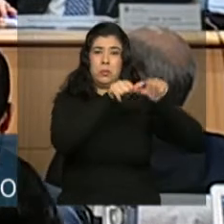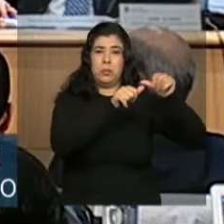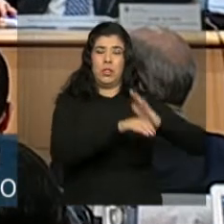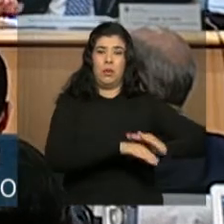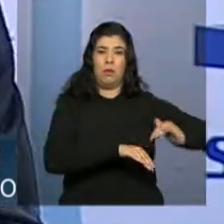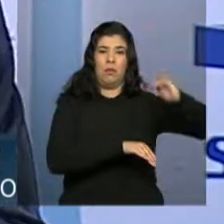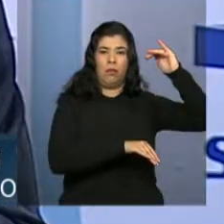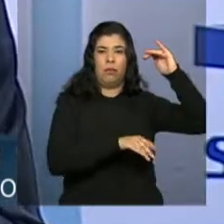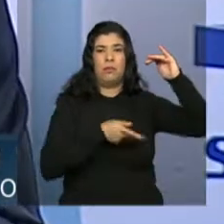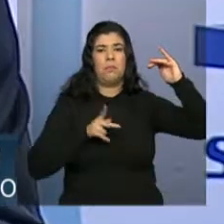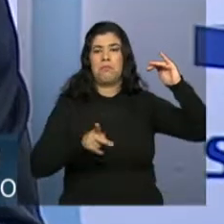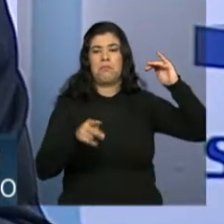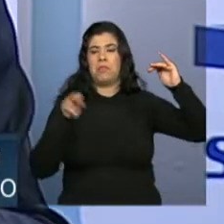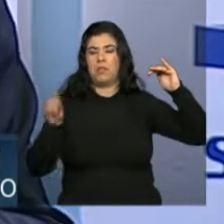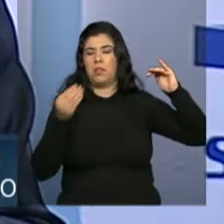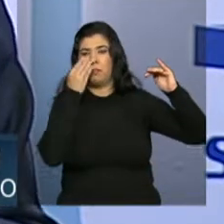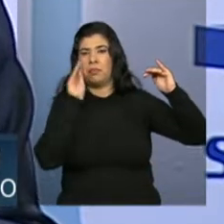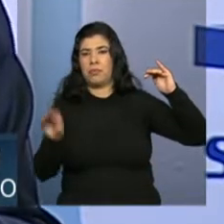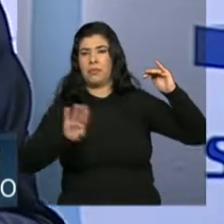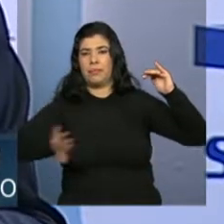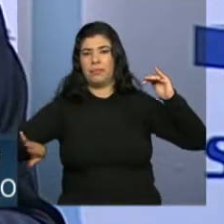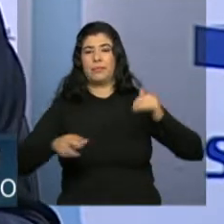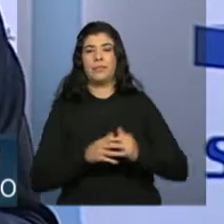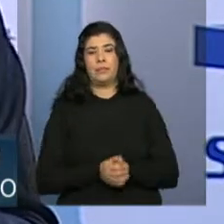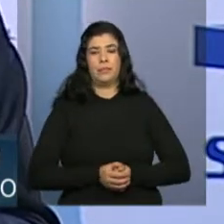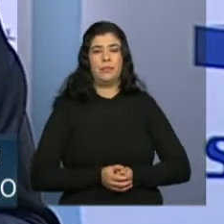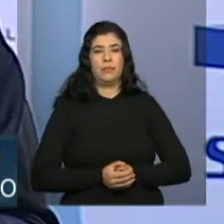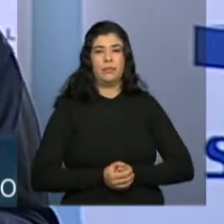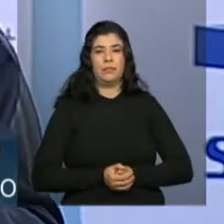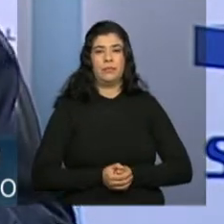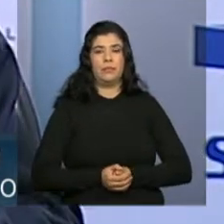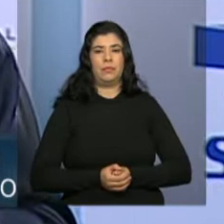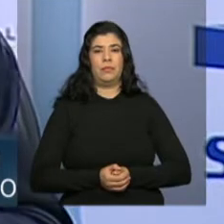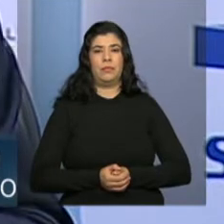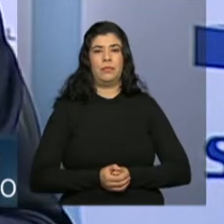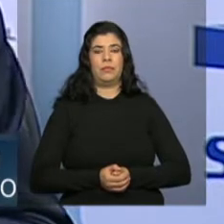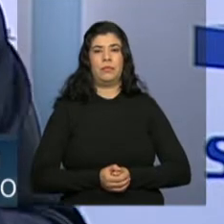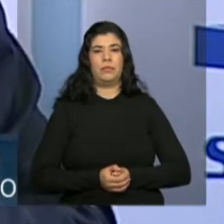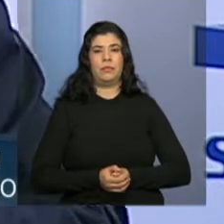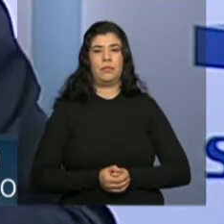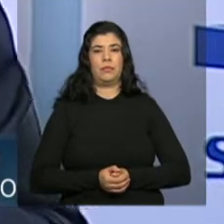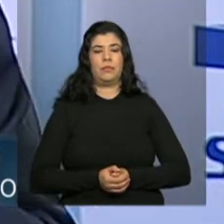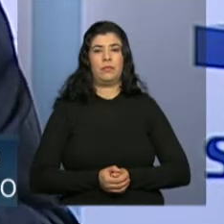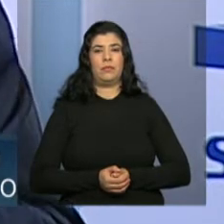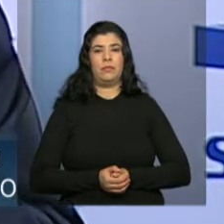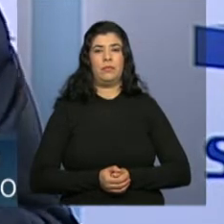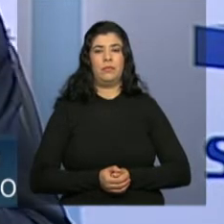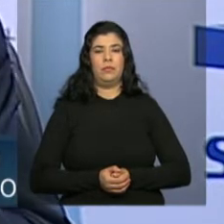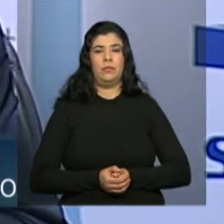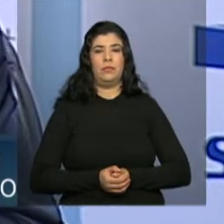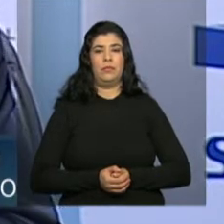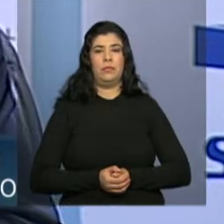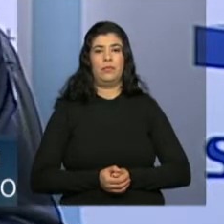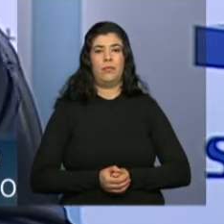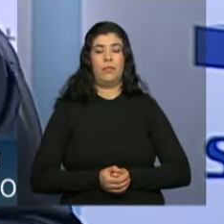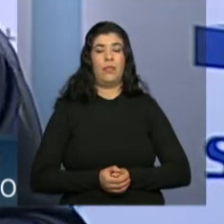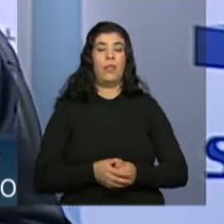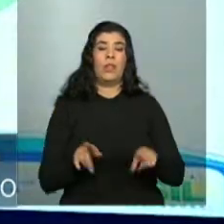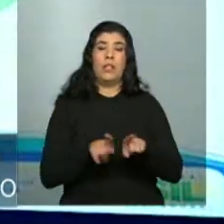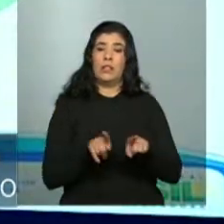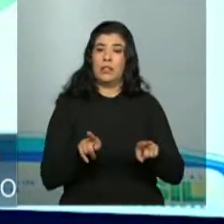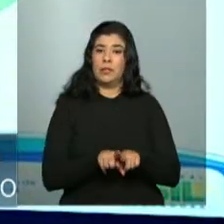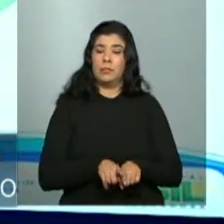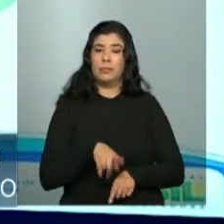o banco da MF pode passar bom as os grandes mudanças